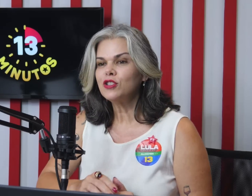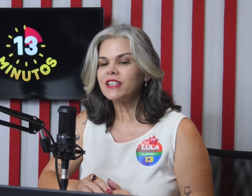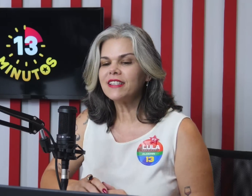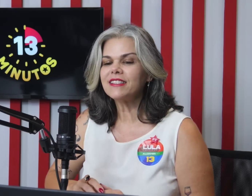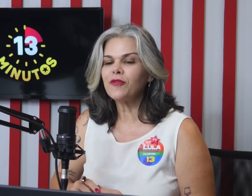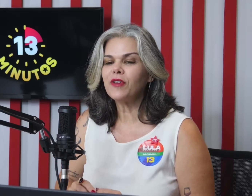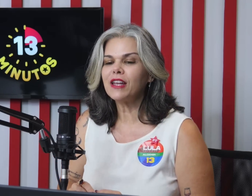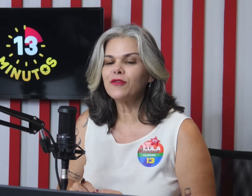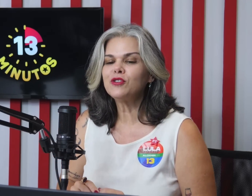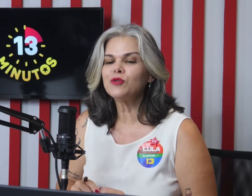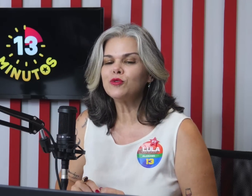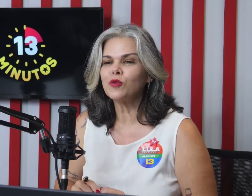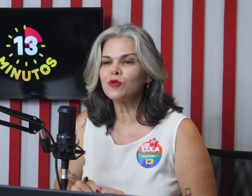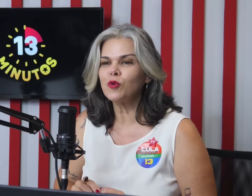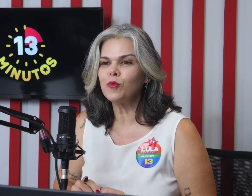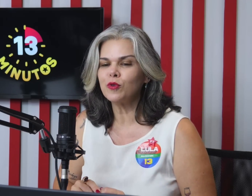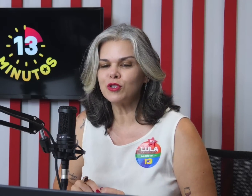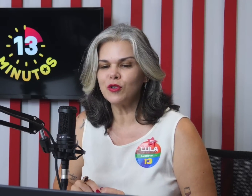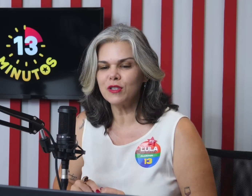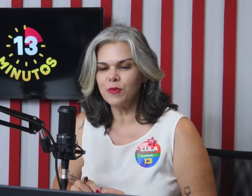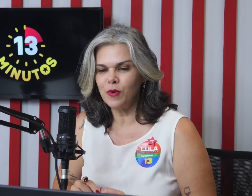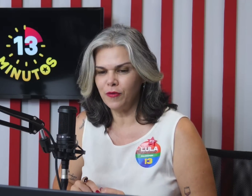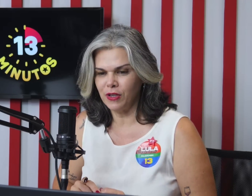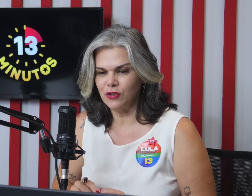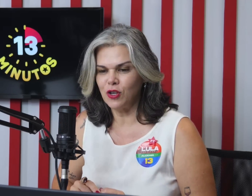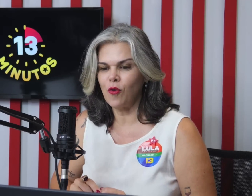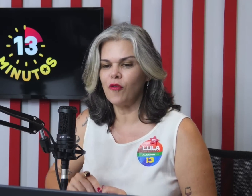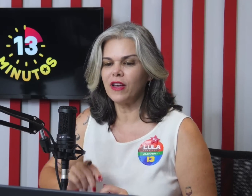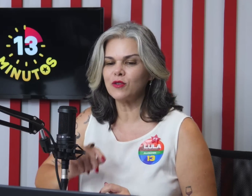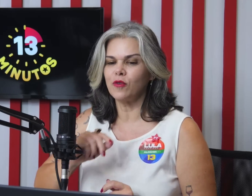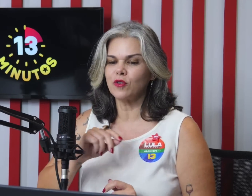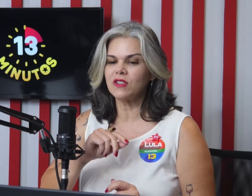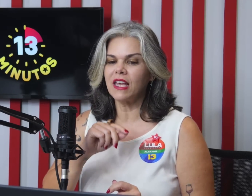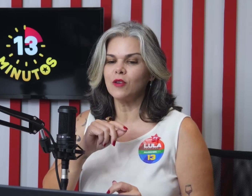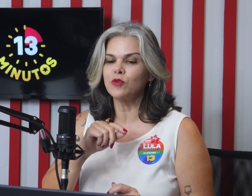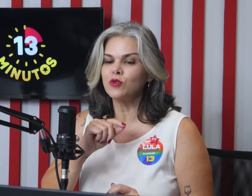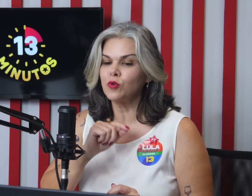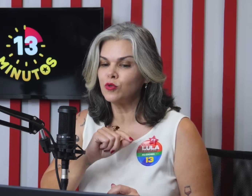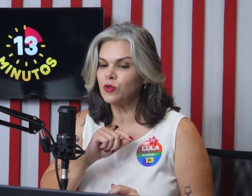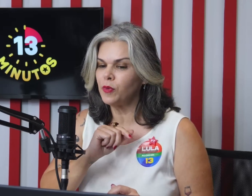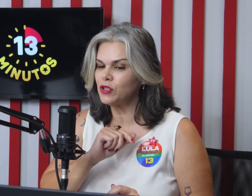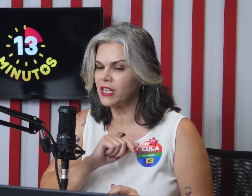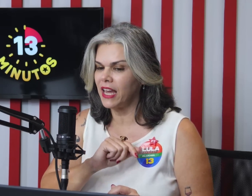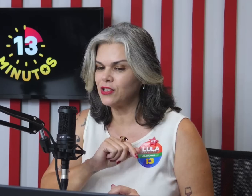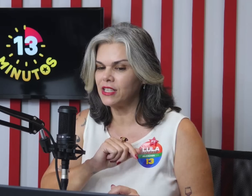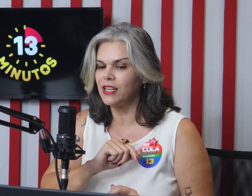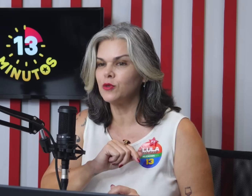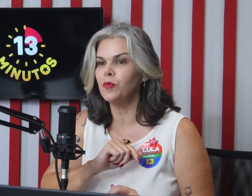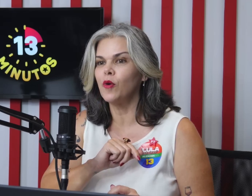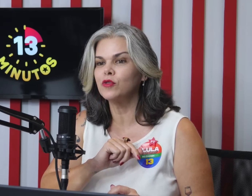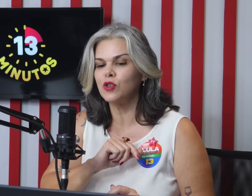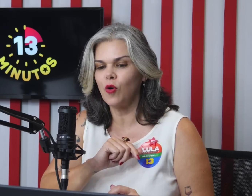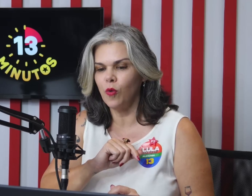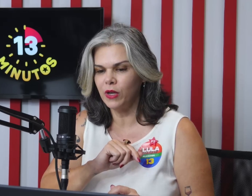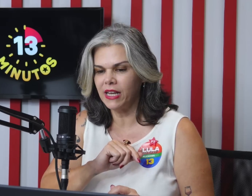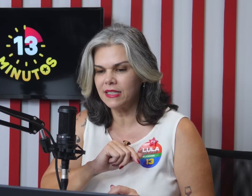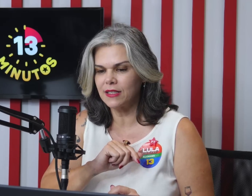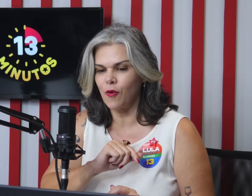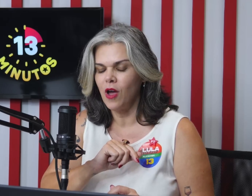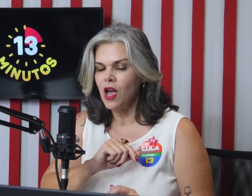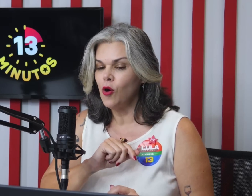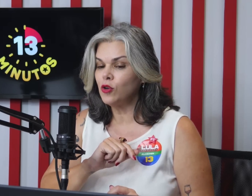hoje é sexta-feira 21 de outubro de 2020 eu converso com você no estúdio de Podcast da Rede Povo de